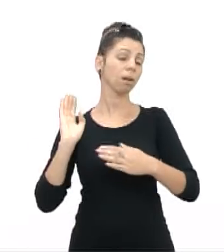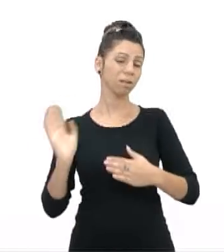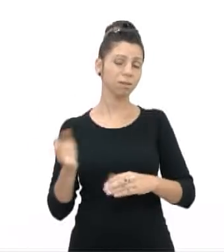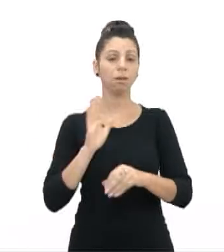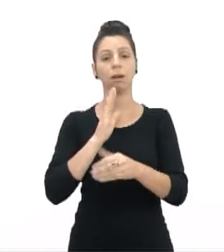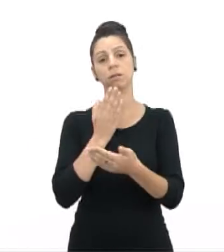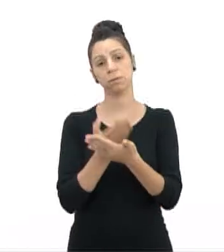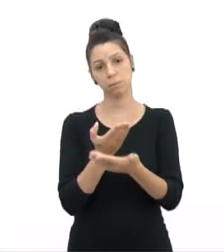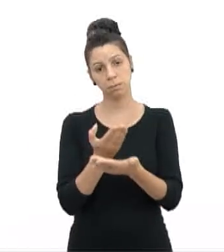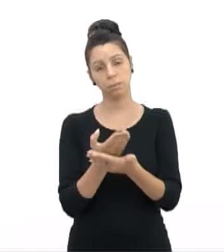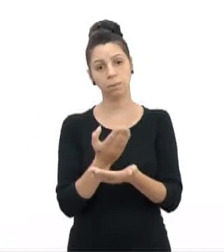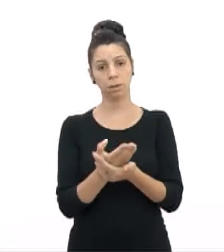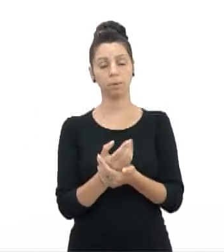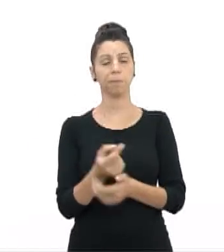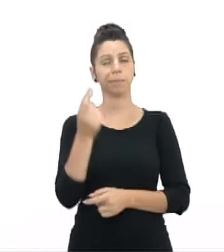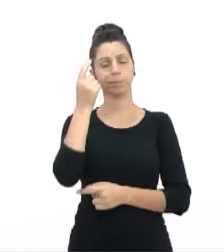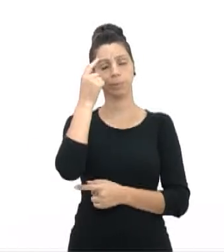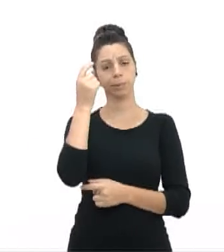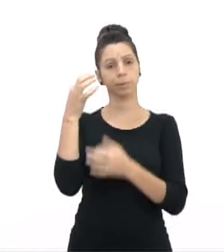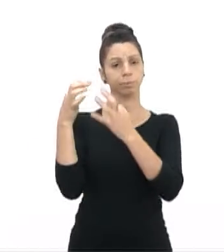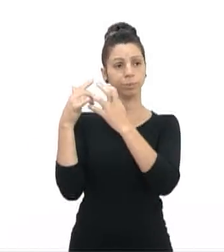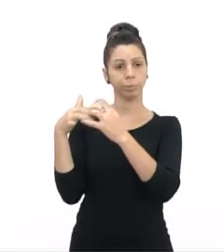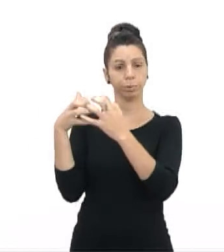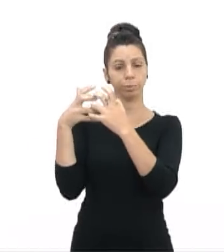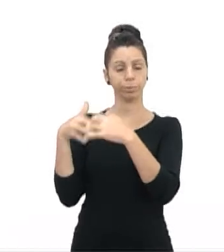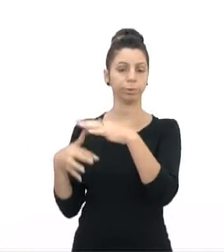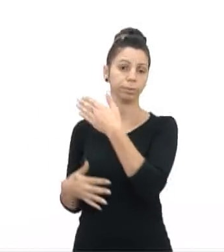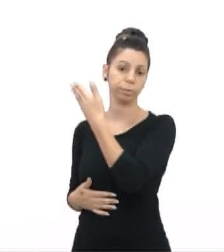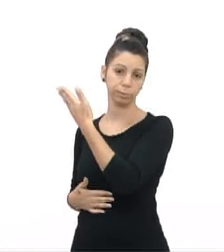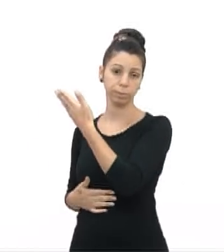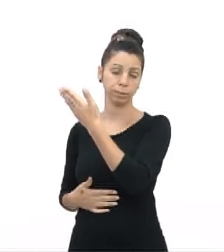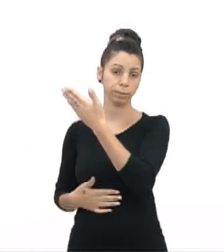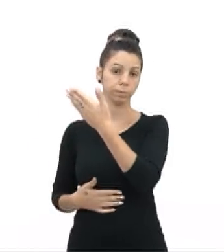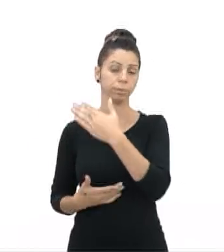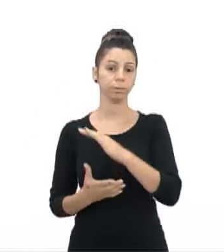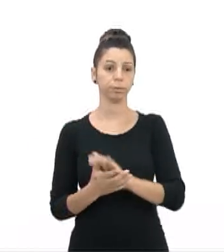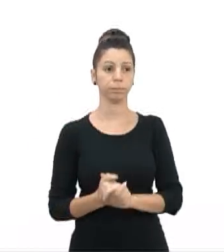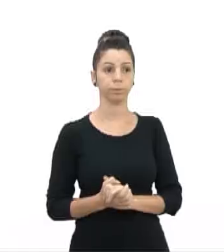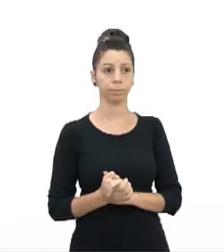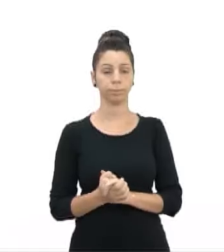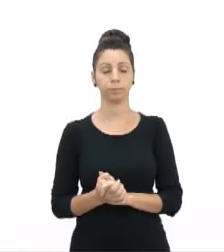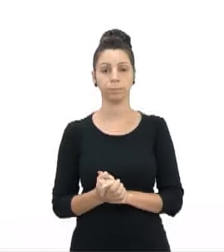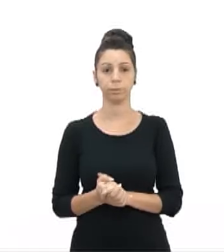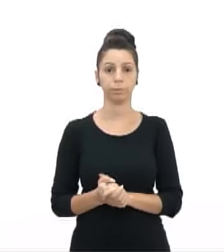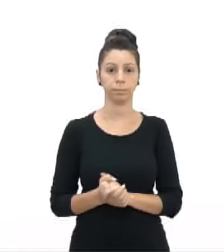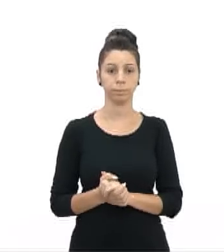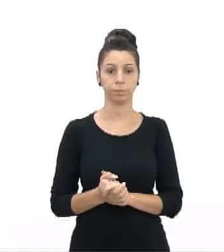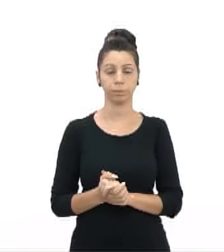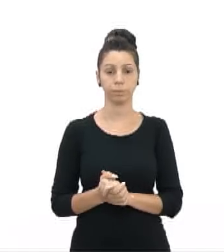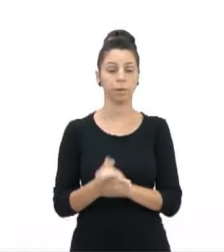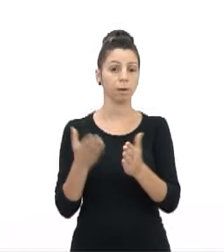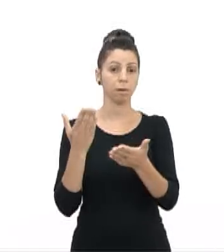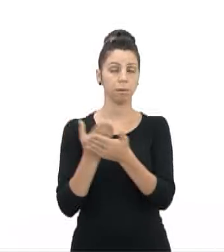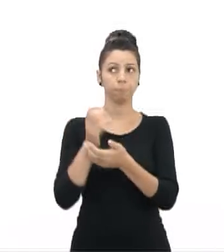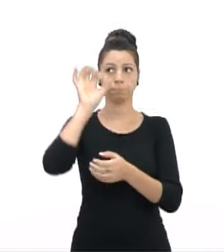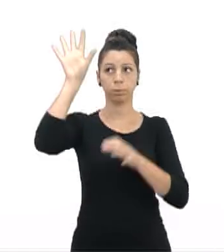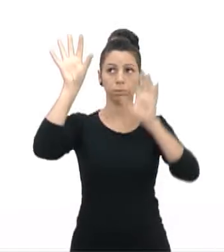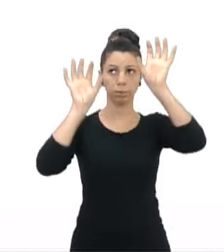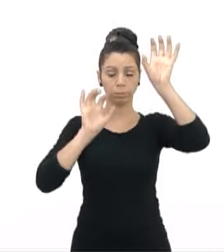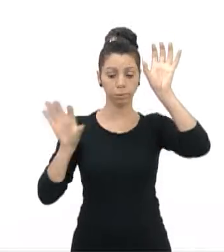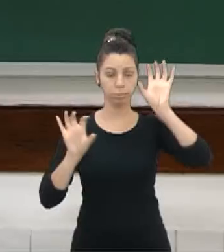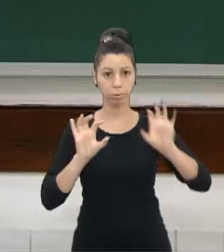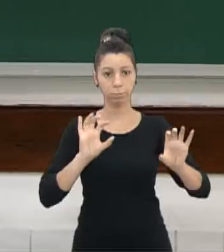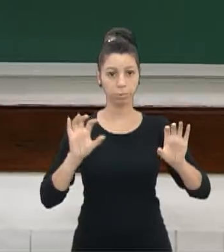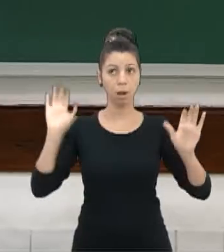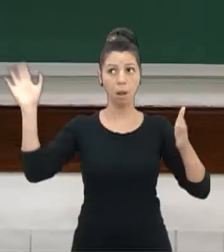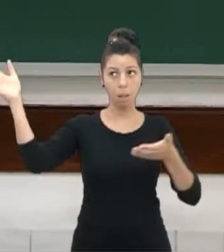falou disso, a gente já pensou um pouquinho, coloquei ali para você de novo o mapa que a gente estudou na aula passada. Tá bem legal